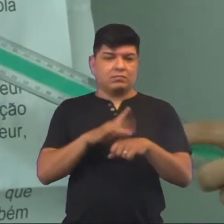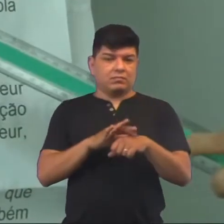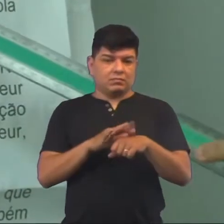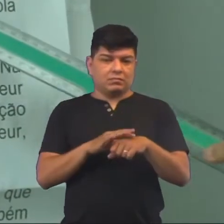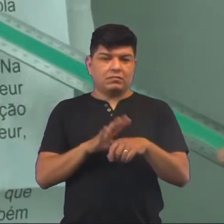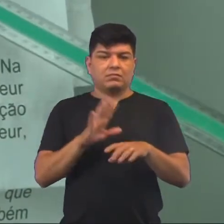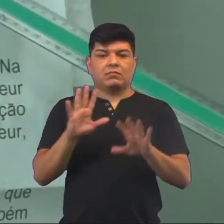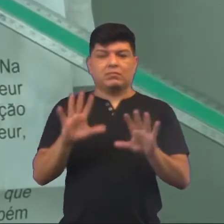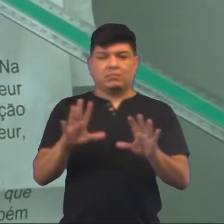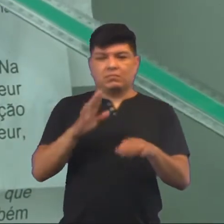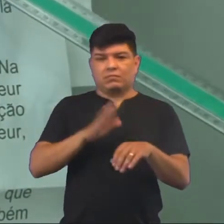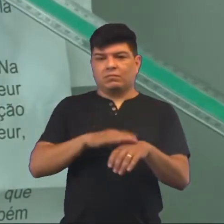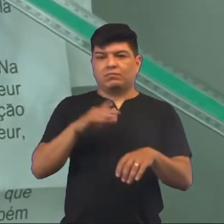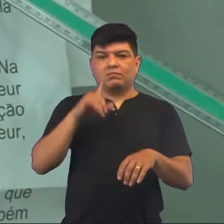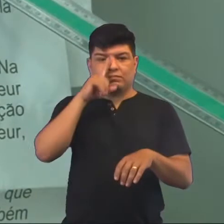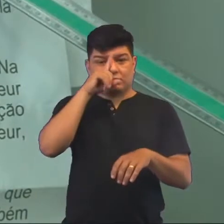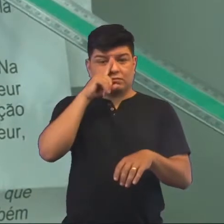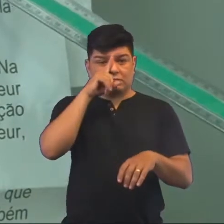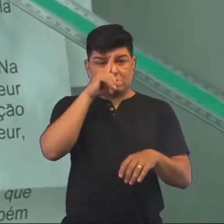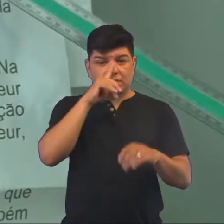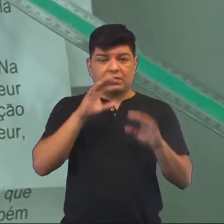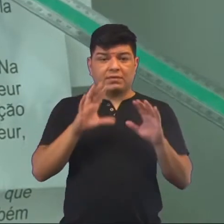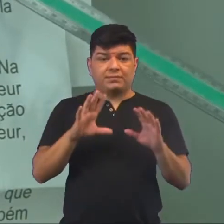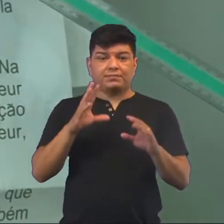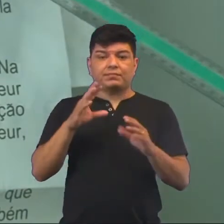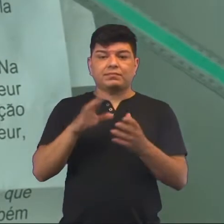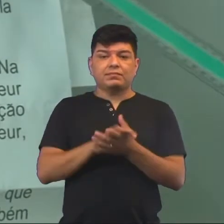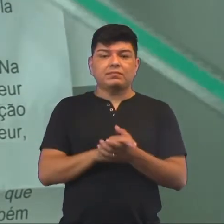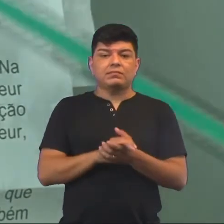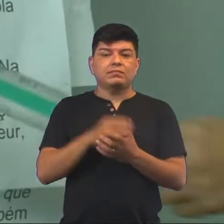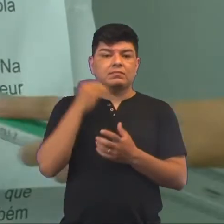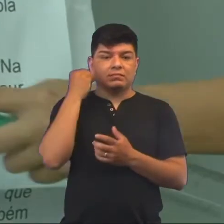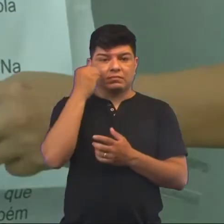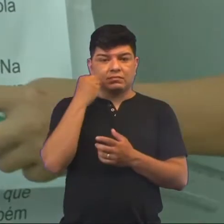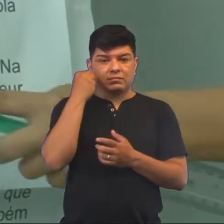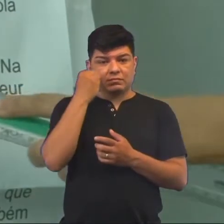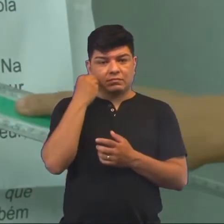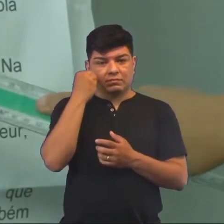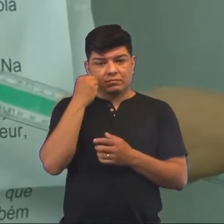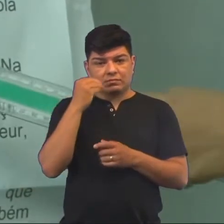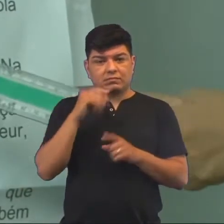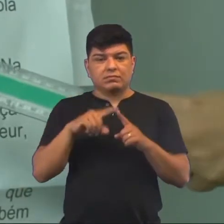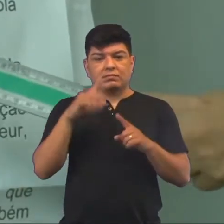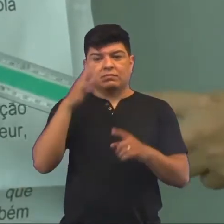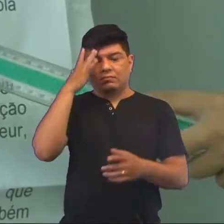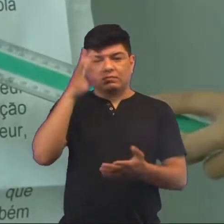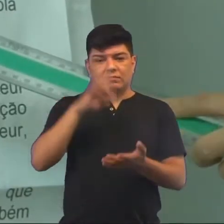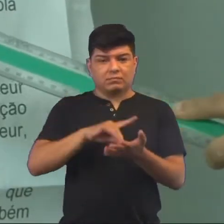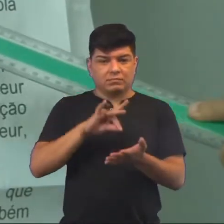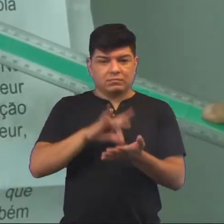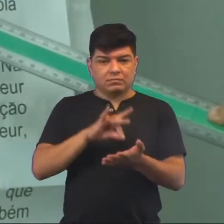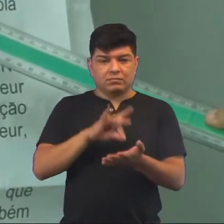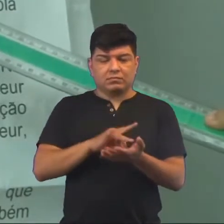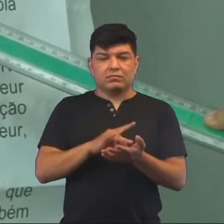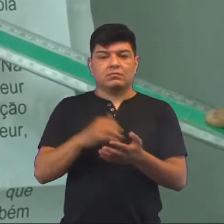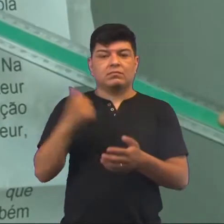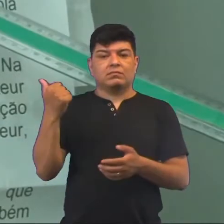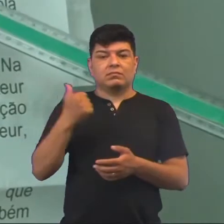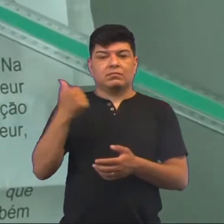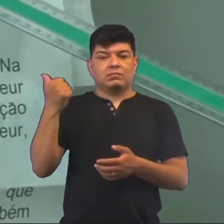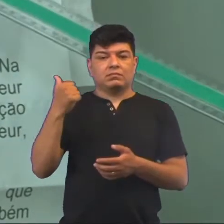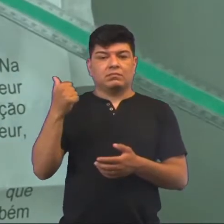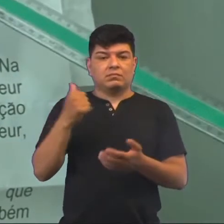varíola, uma doença mais grave, tá? Então, ele fez experiências para descobrir a razão